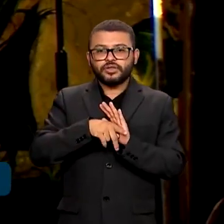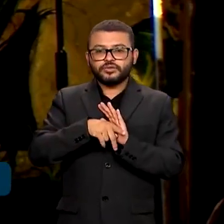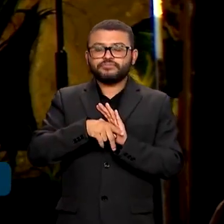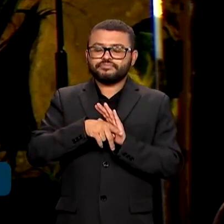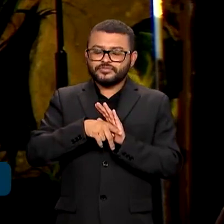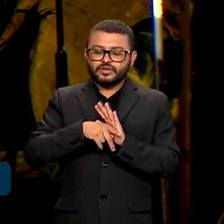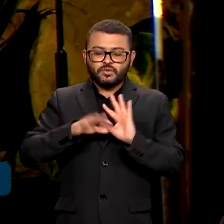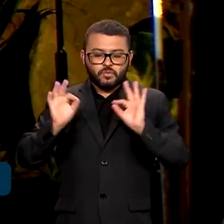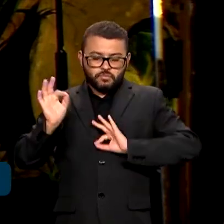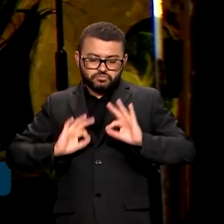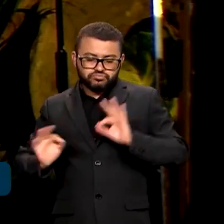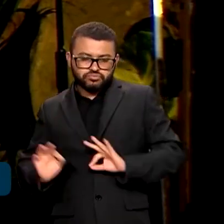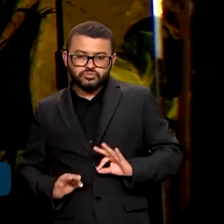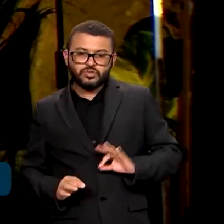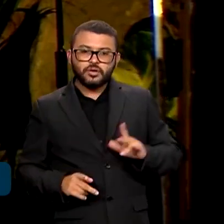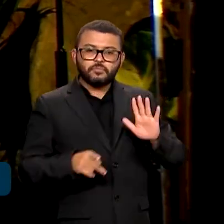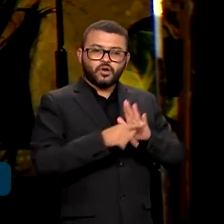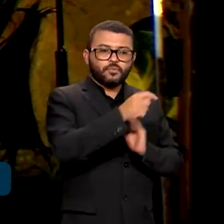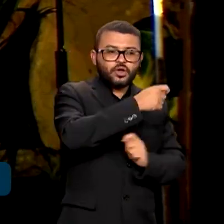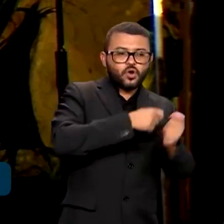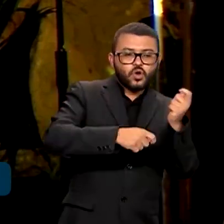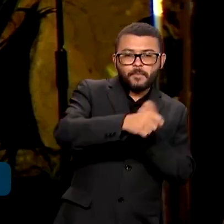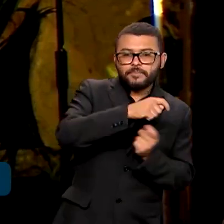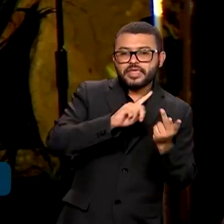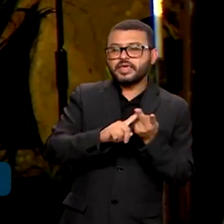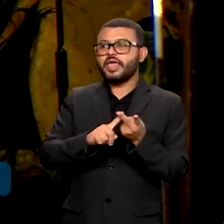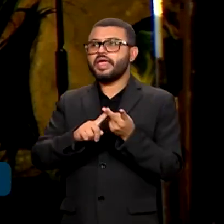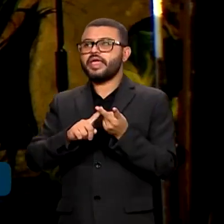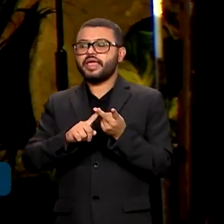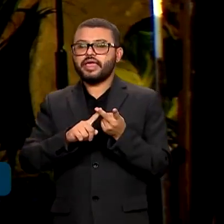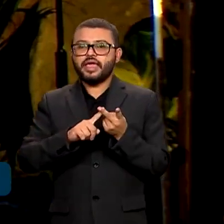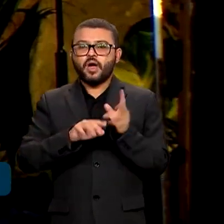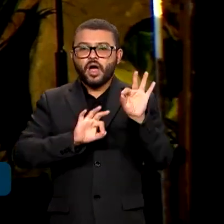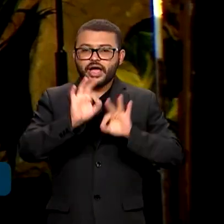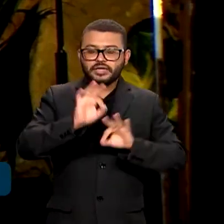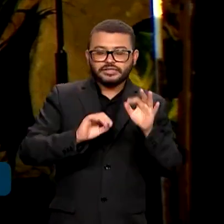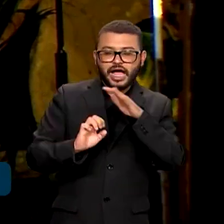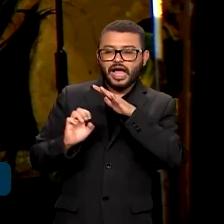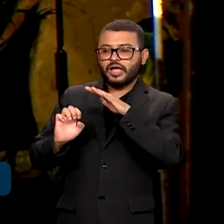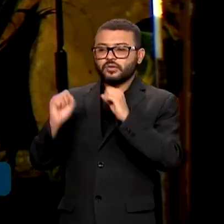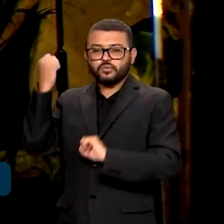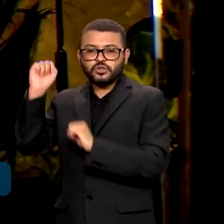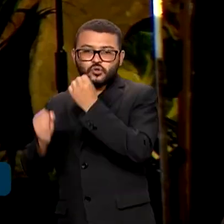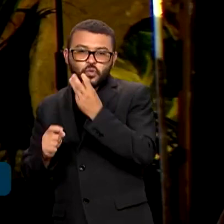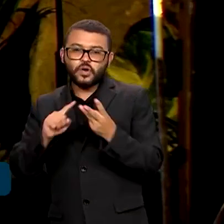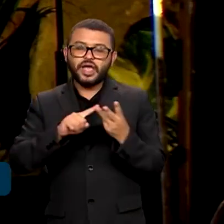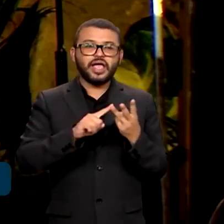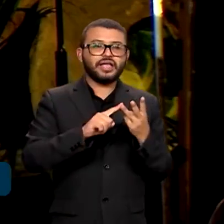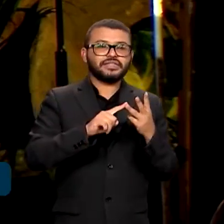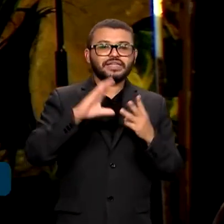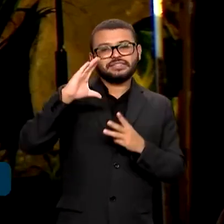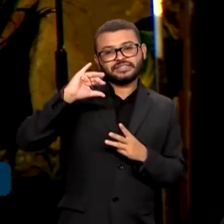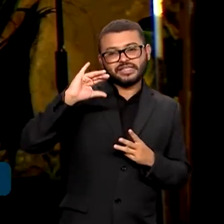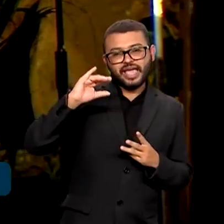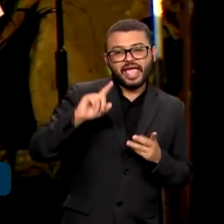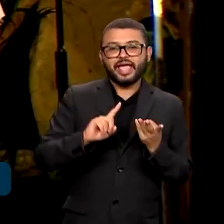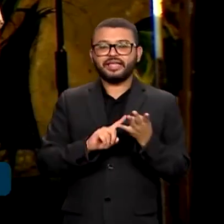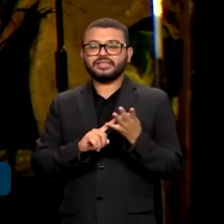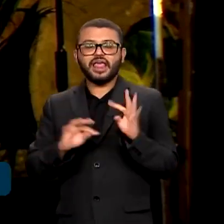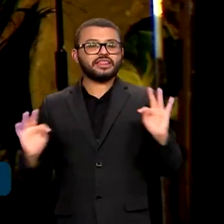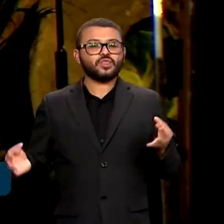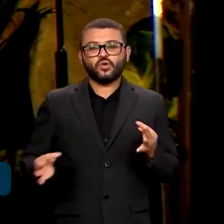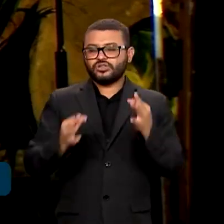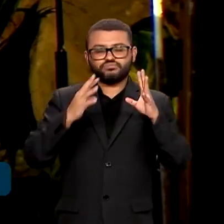adorna, seja da nossa economia, seja da nossa indústria, da nossa ciência, da nossa